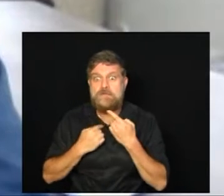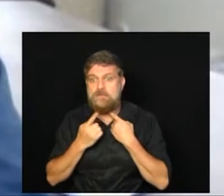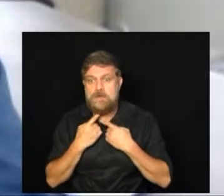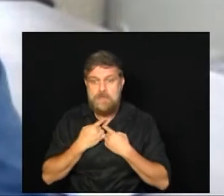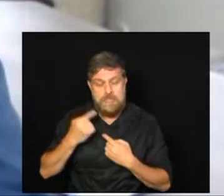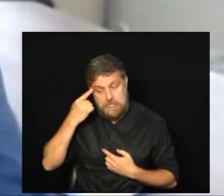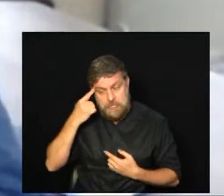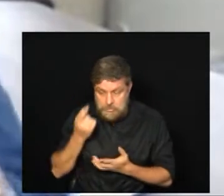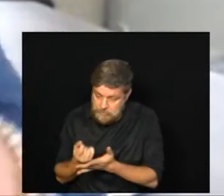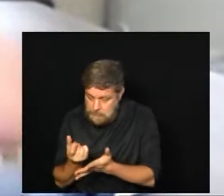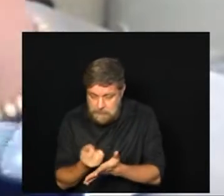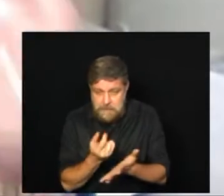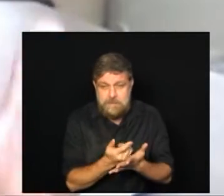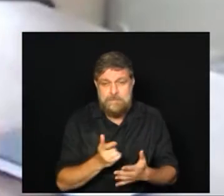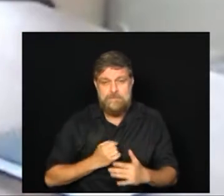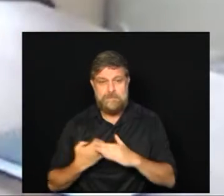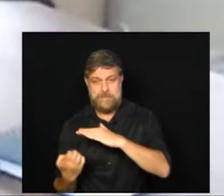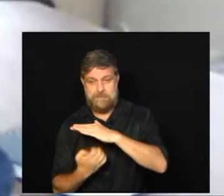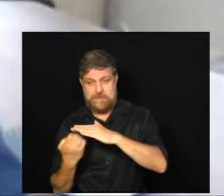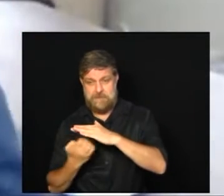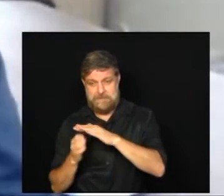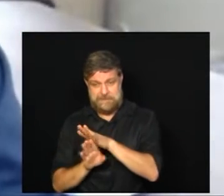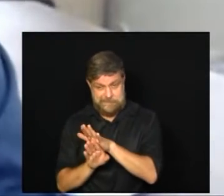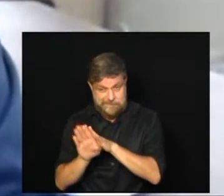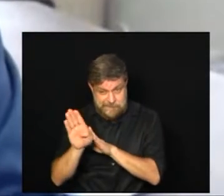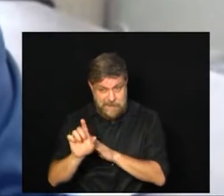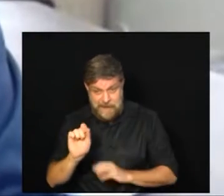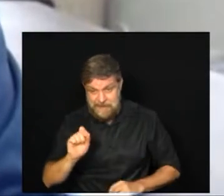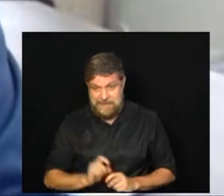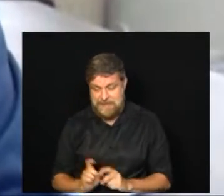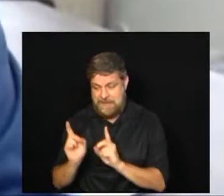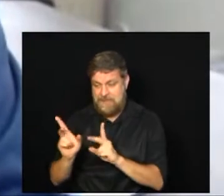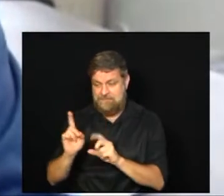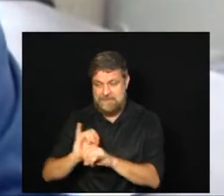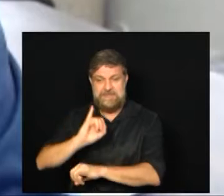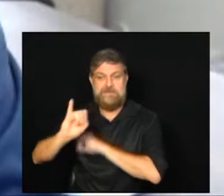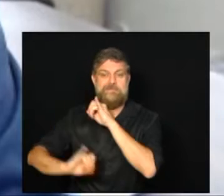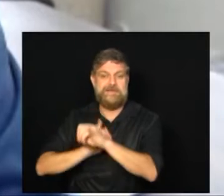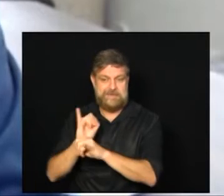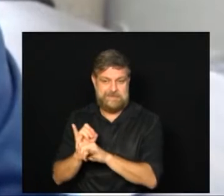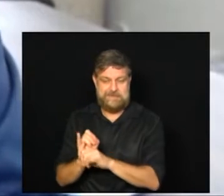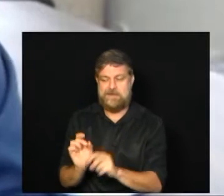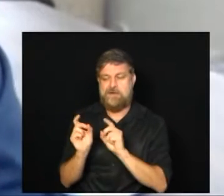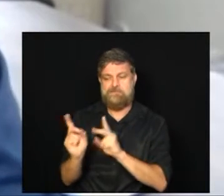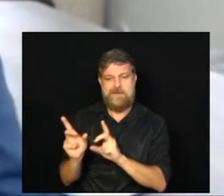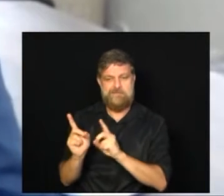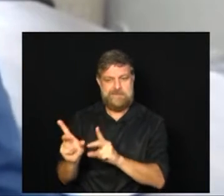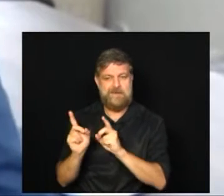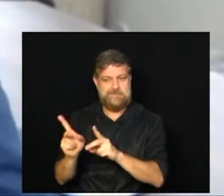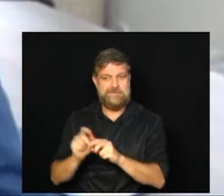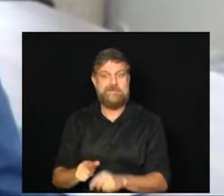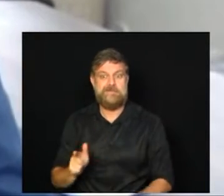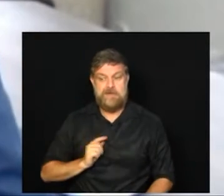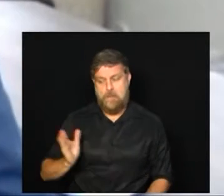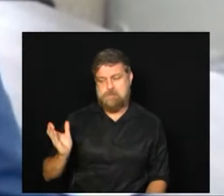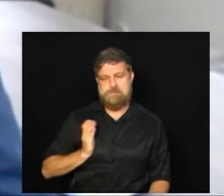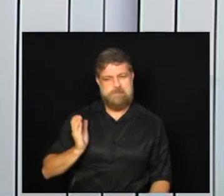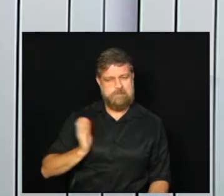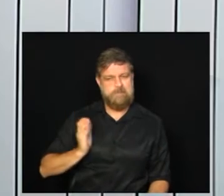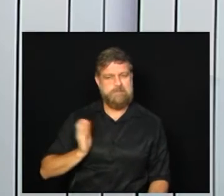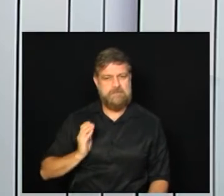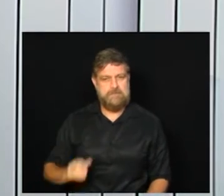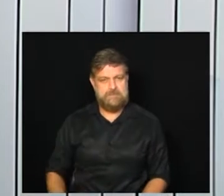tem empresas que estão crescendo muito nesse momento, são as empresas de e-commerce, né? Empresas que vendem produtos online. Exatamente, é um